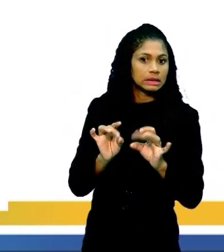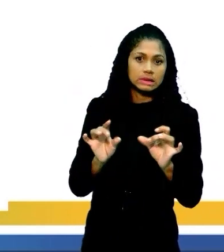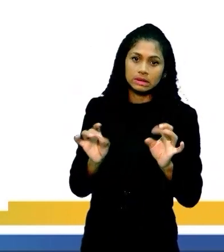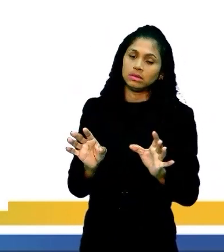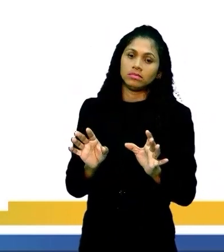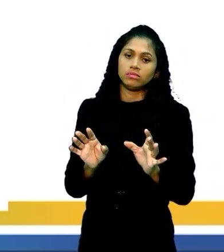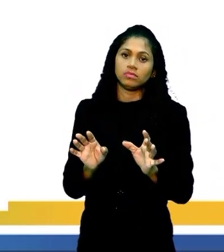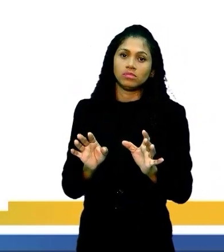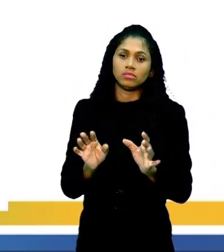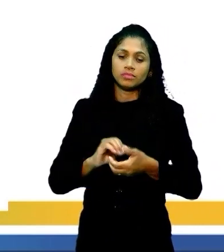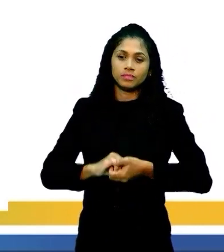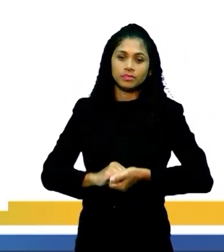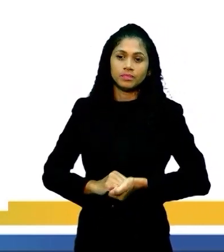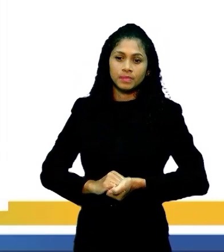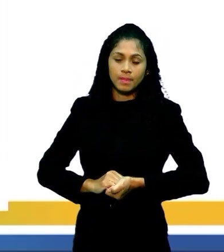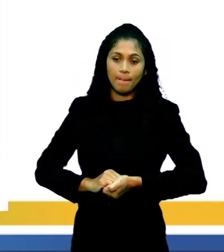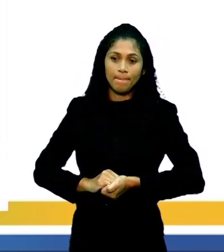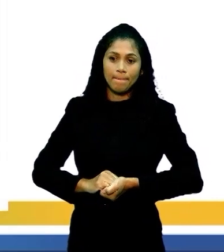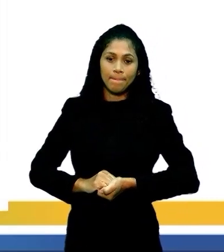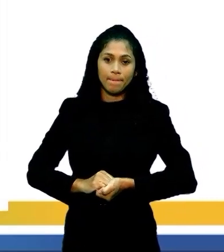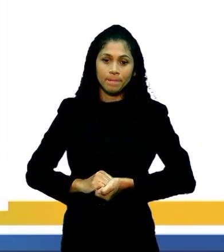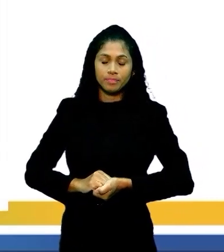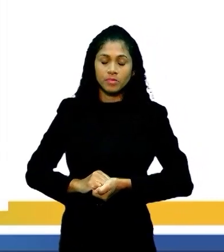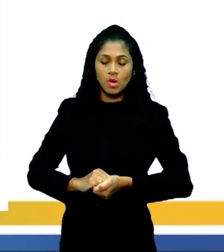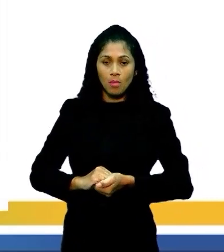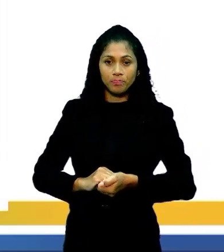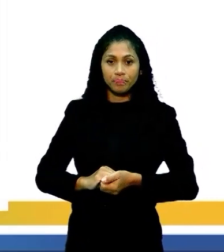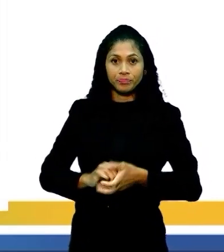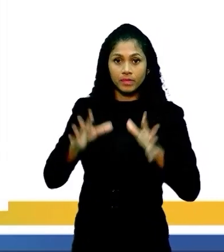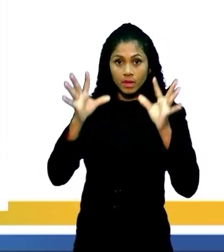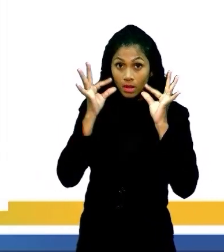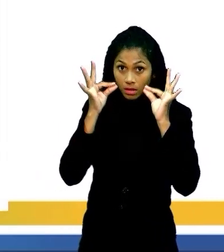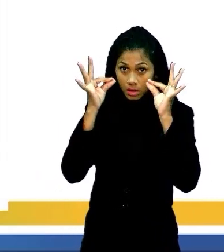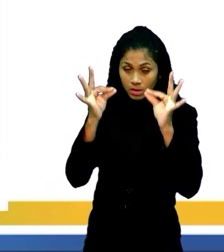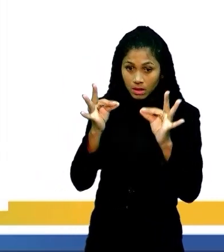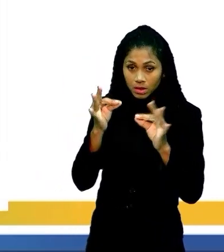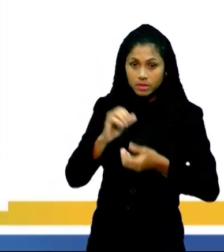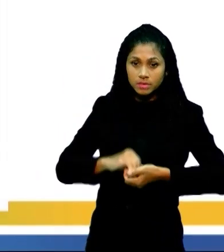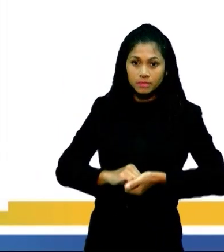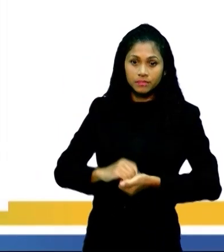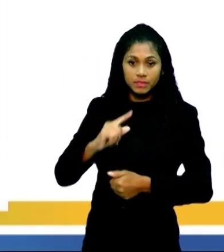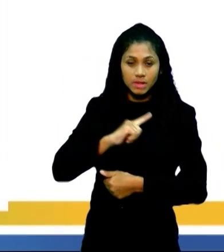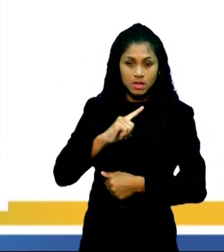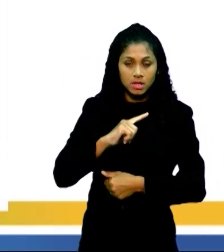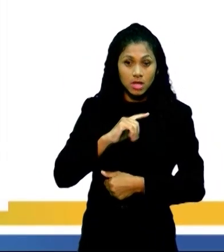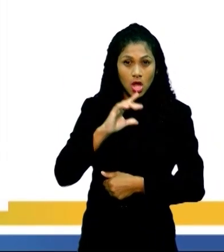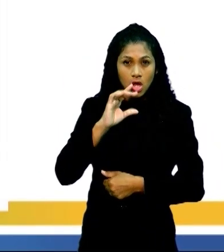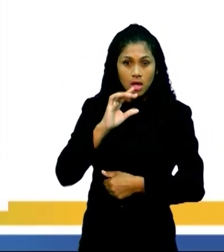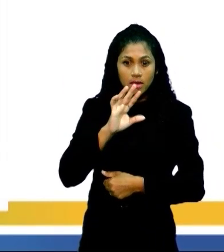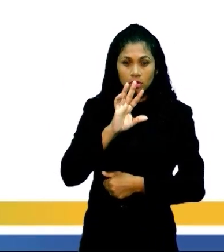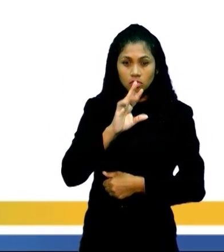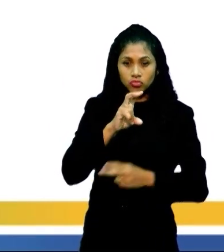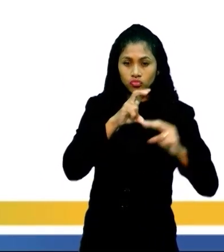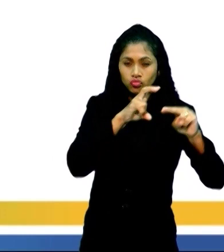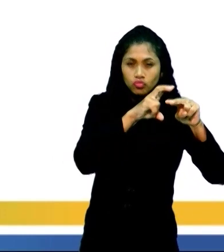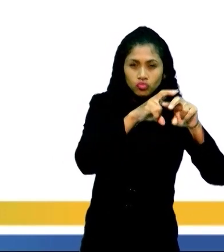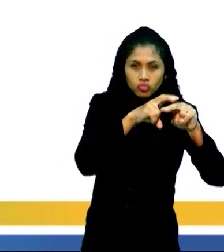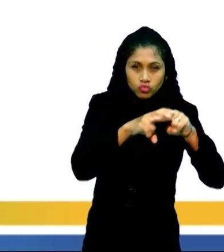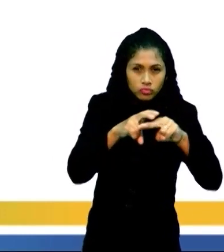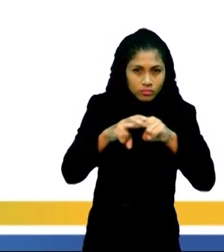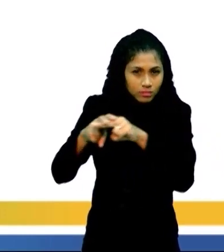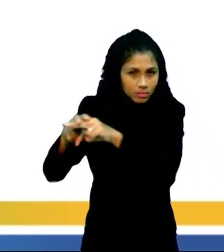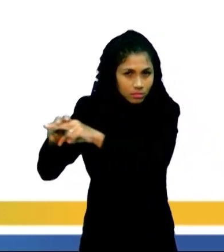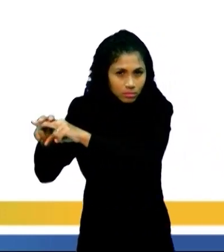não tivesse a parte de cima do ônibus, a gente conseguisse ver todas as cadeiras. Tudo bem? Então